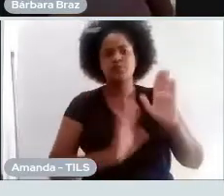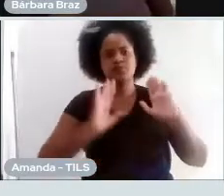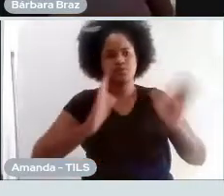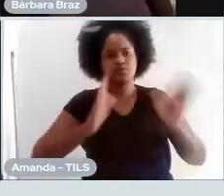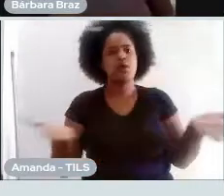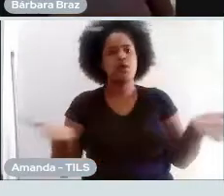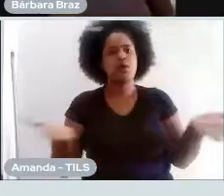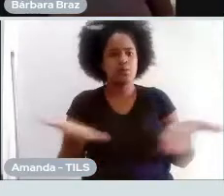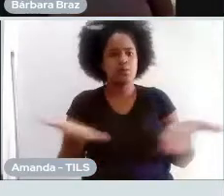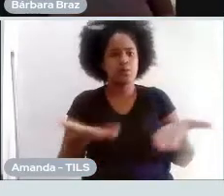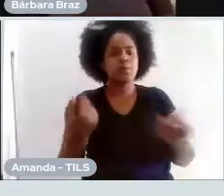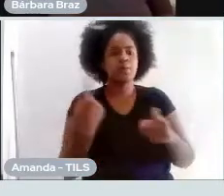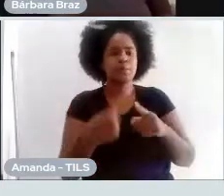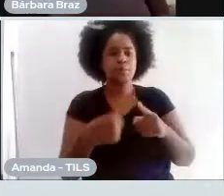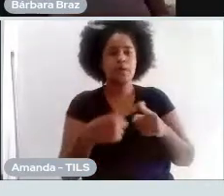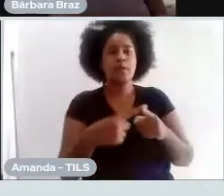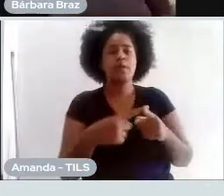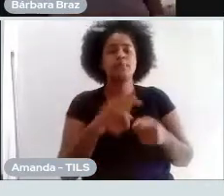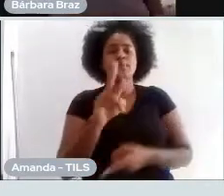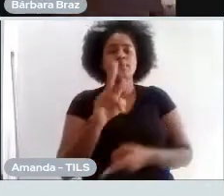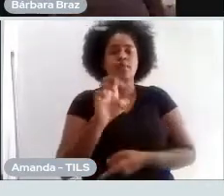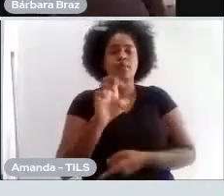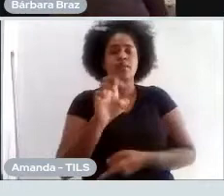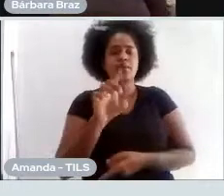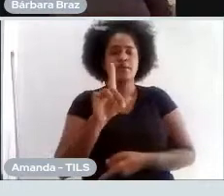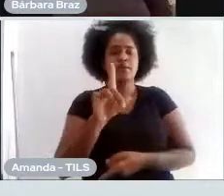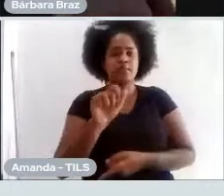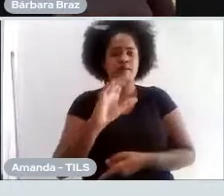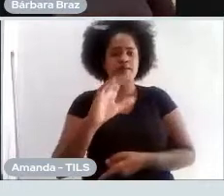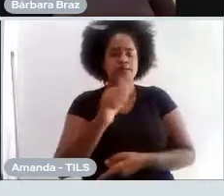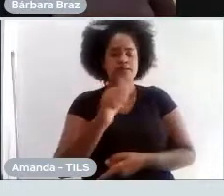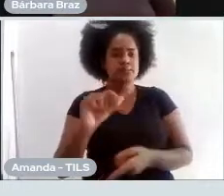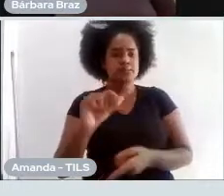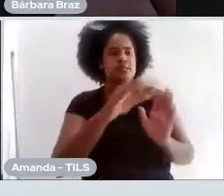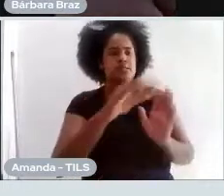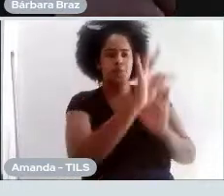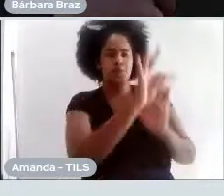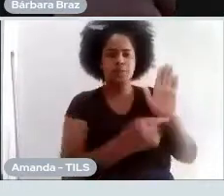demanda tempo, né? E por muitas vezes a gente acaba